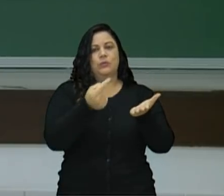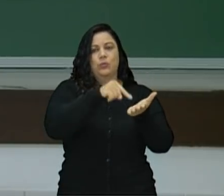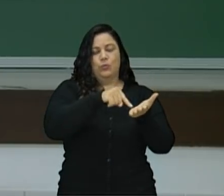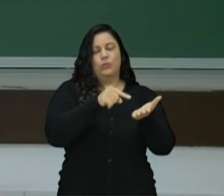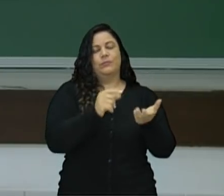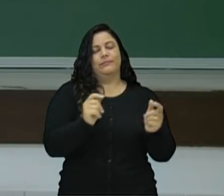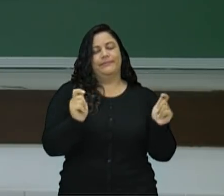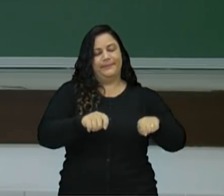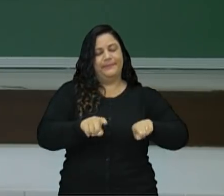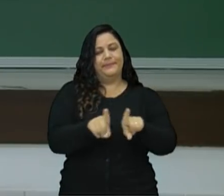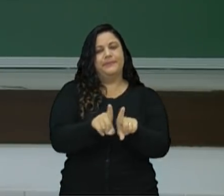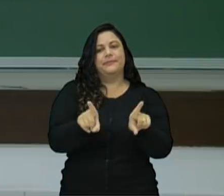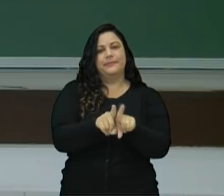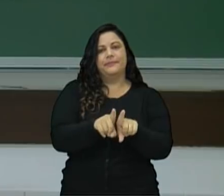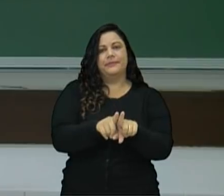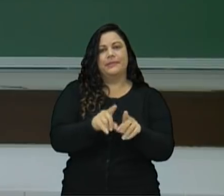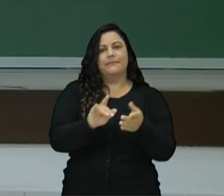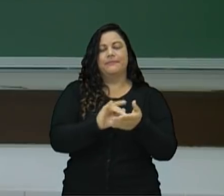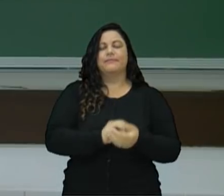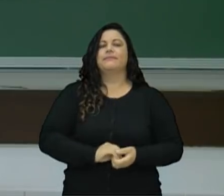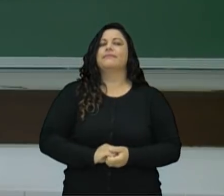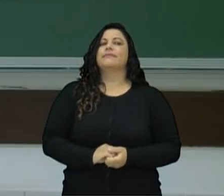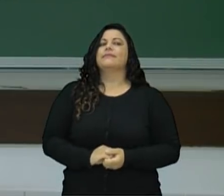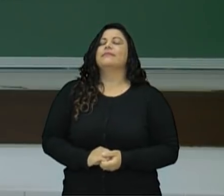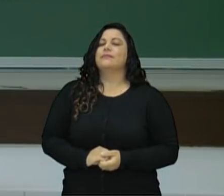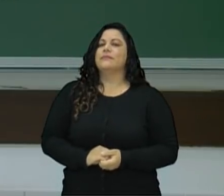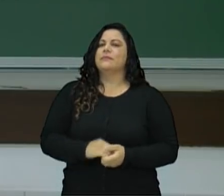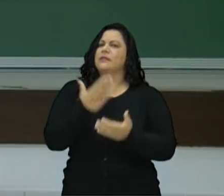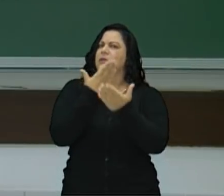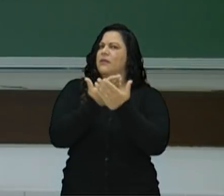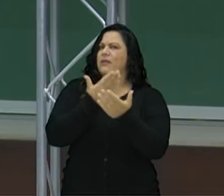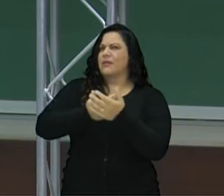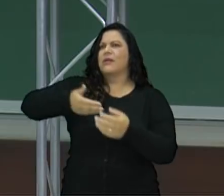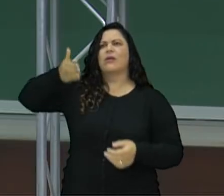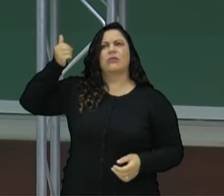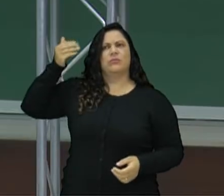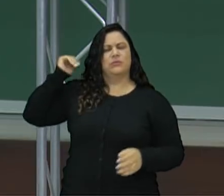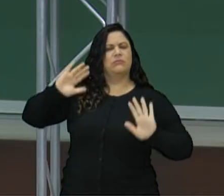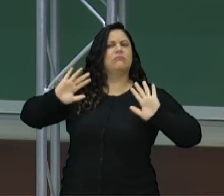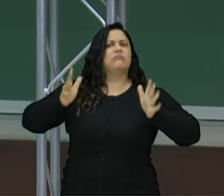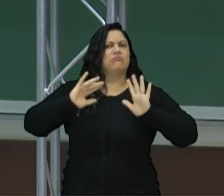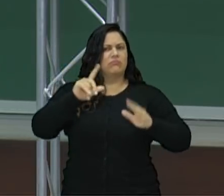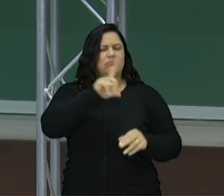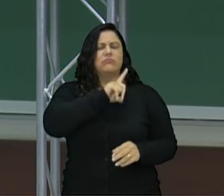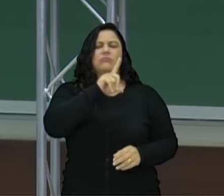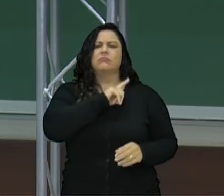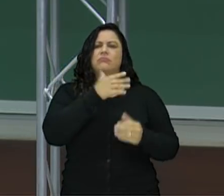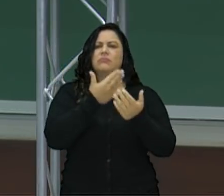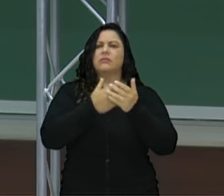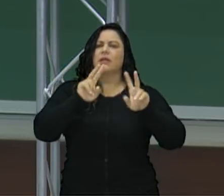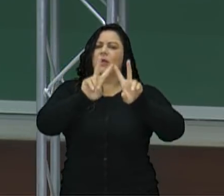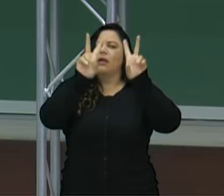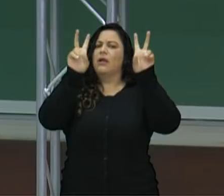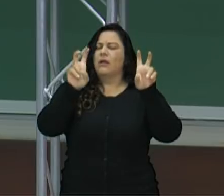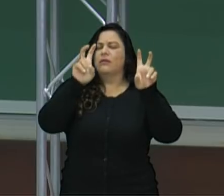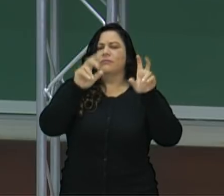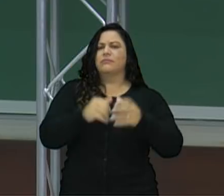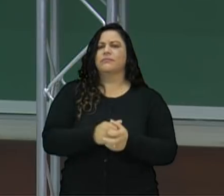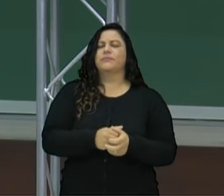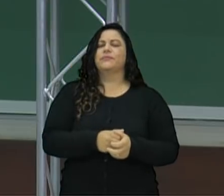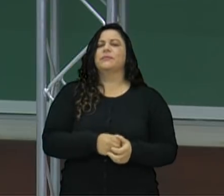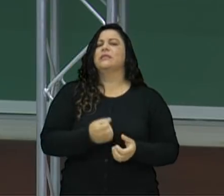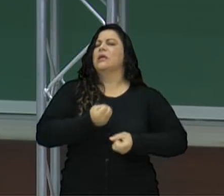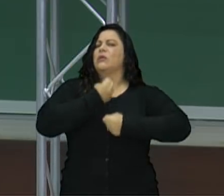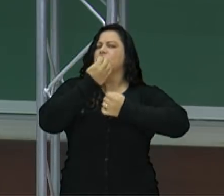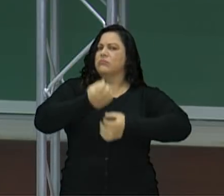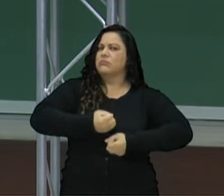no aplicativo, ok? Então, na aula anterior a gente já tinha estudado depoimento, mas nós tínhamos dado uma